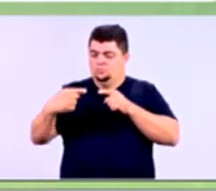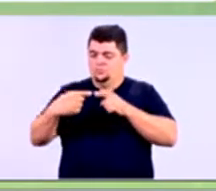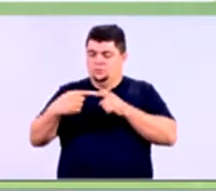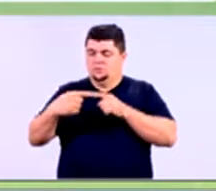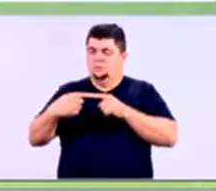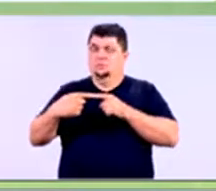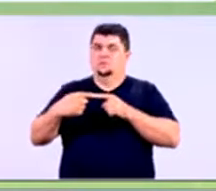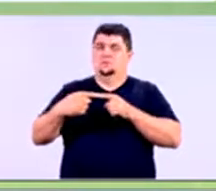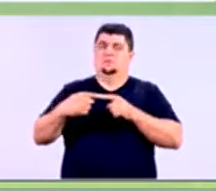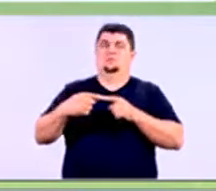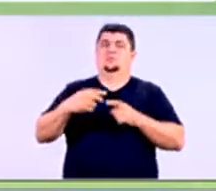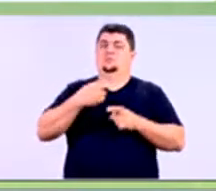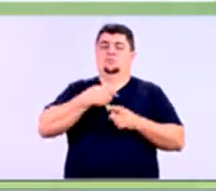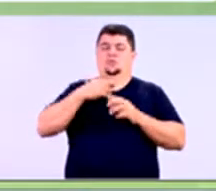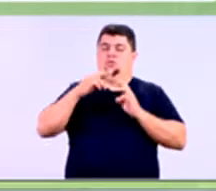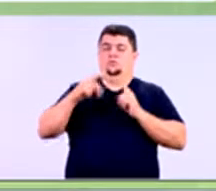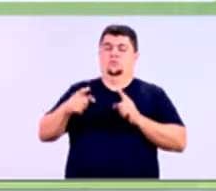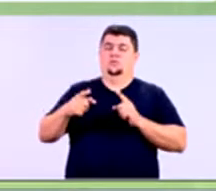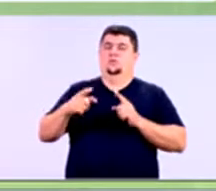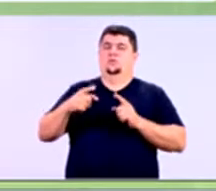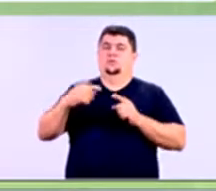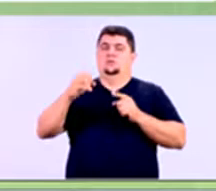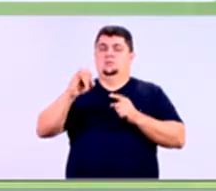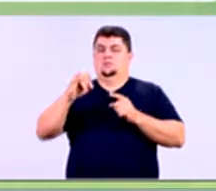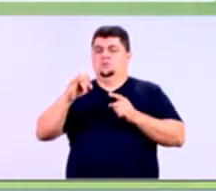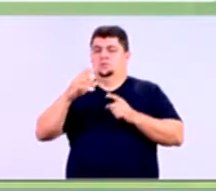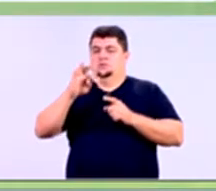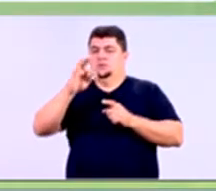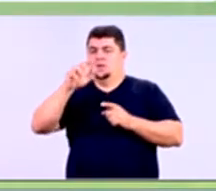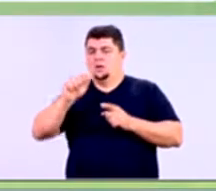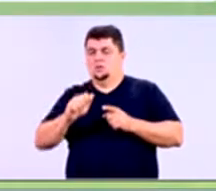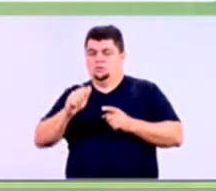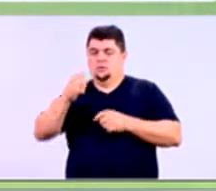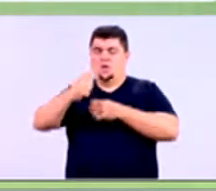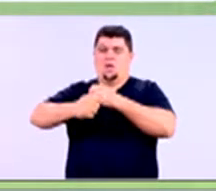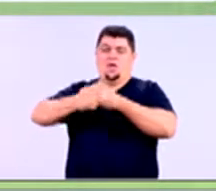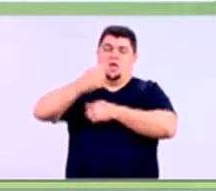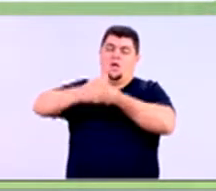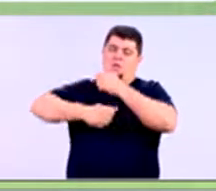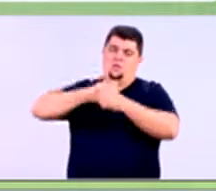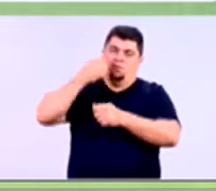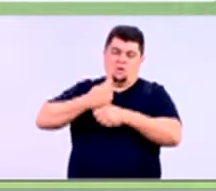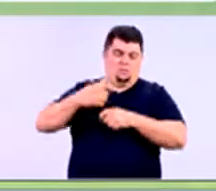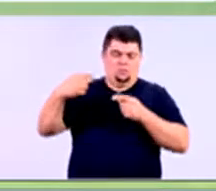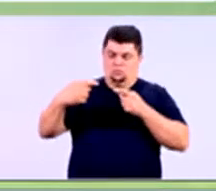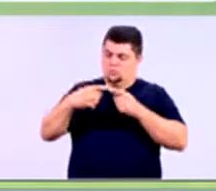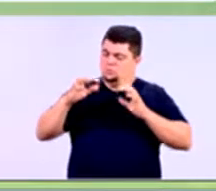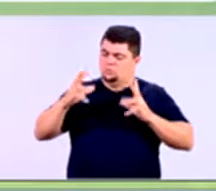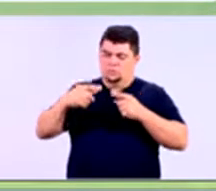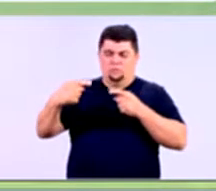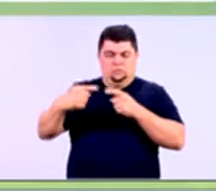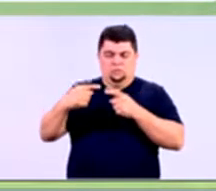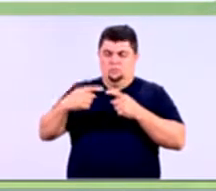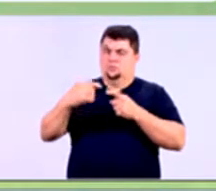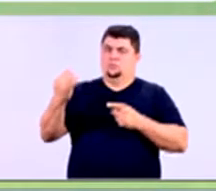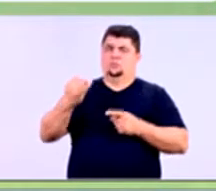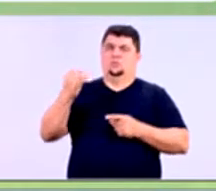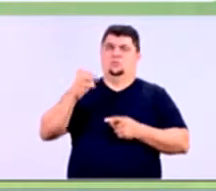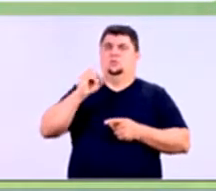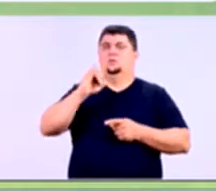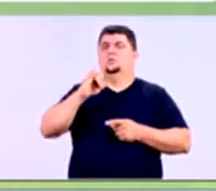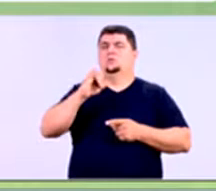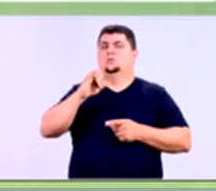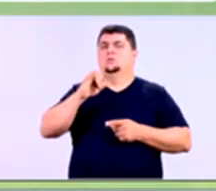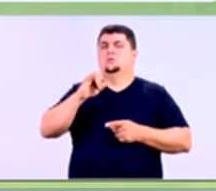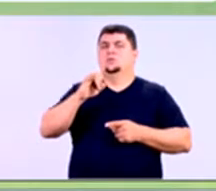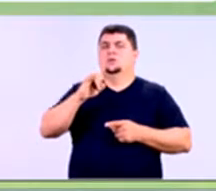o período tem que ser mensal. Se a taxa é anual, o período tem que ser anual. E se o período